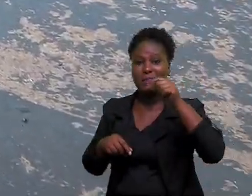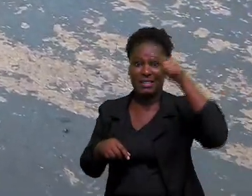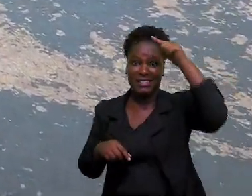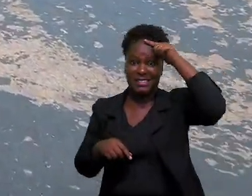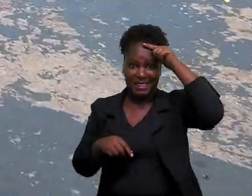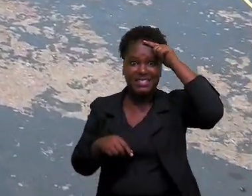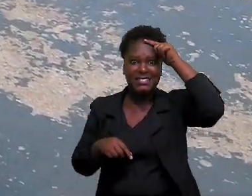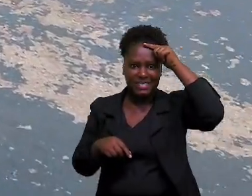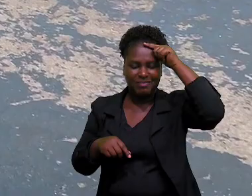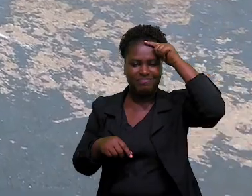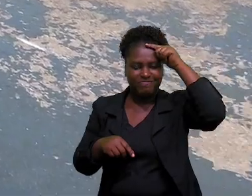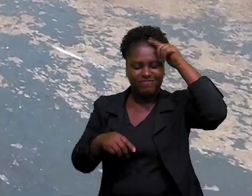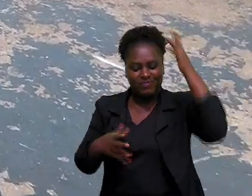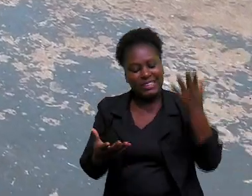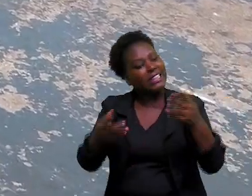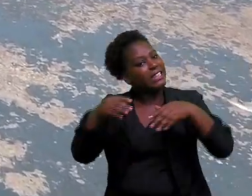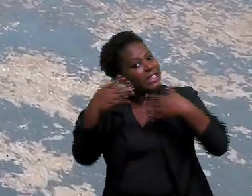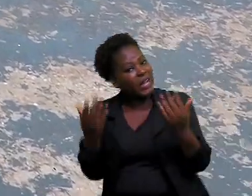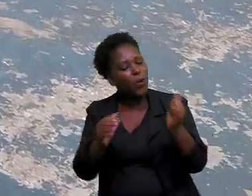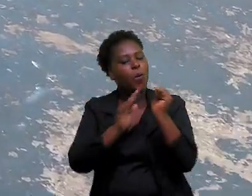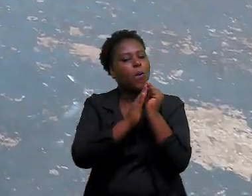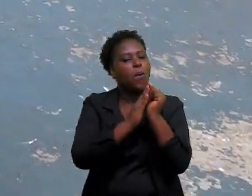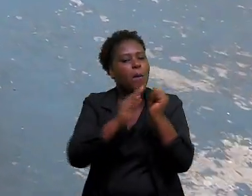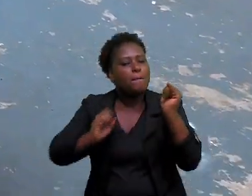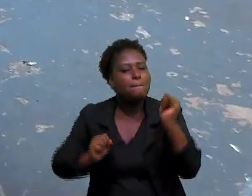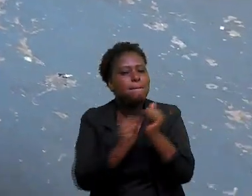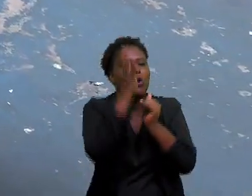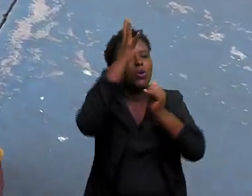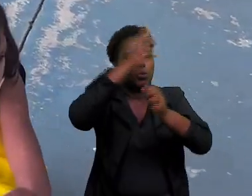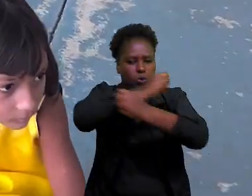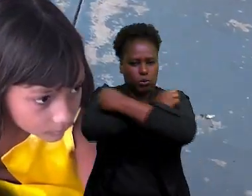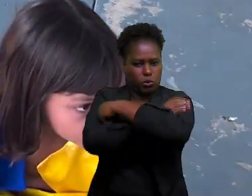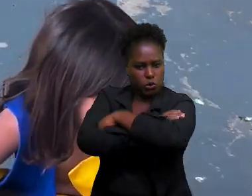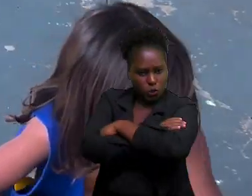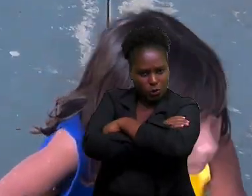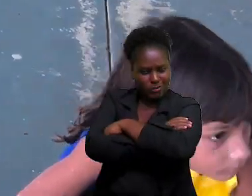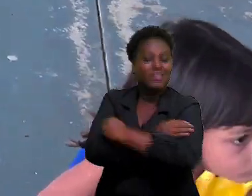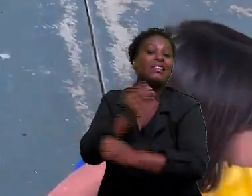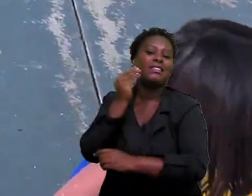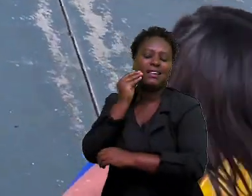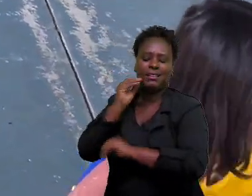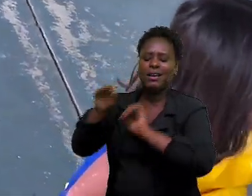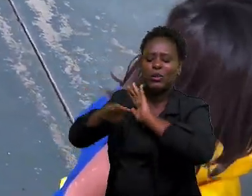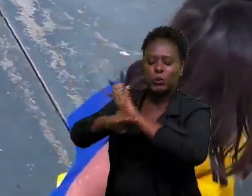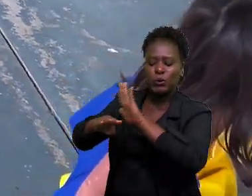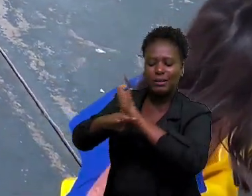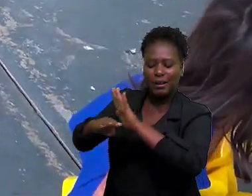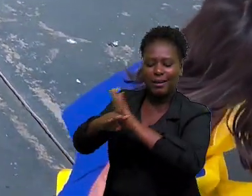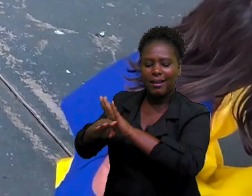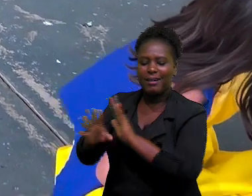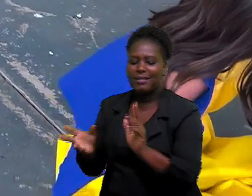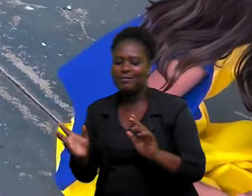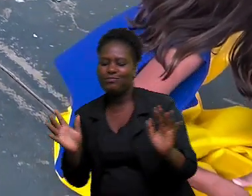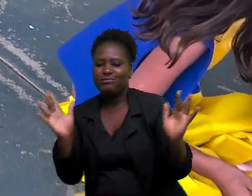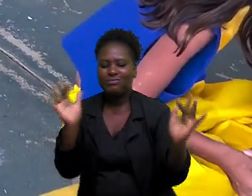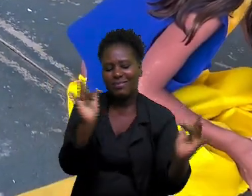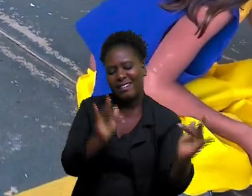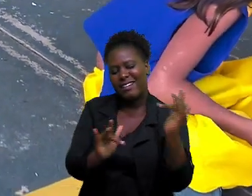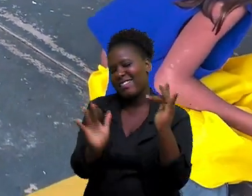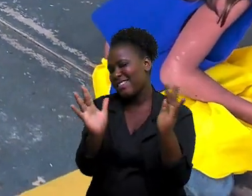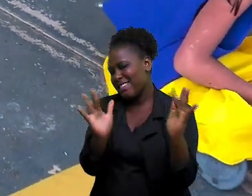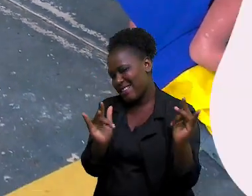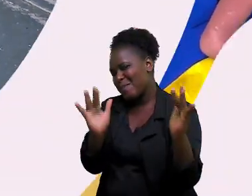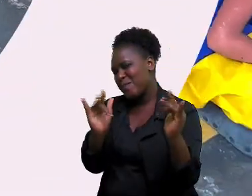um príncipe para fisgar o amor da moça e a confiança de seu pai.